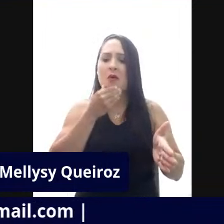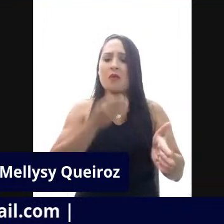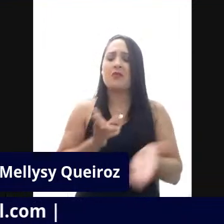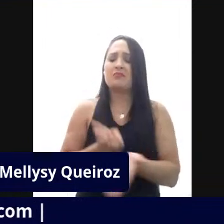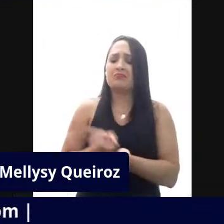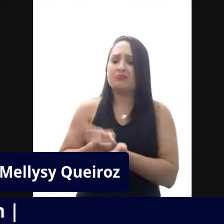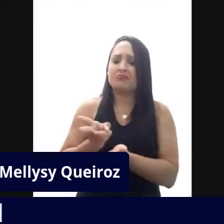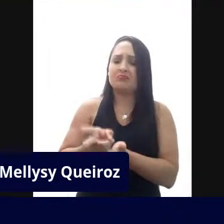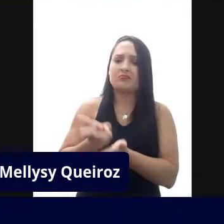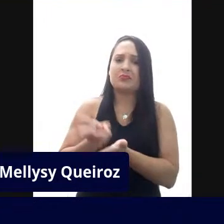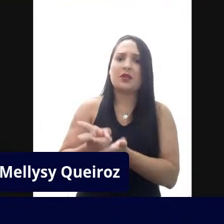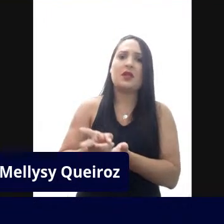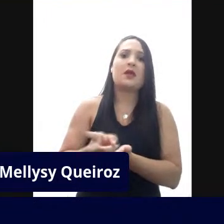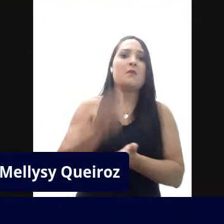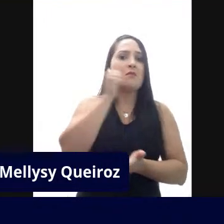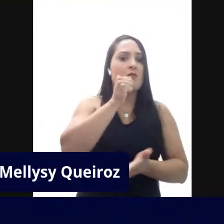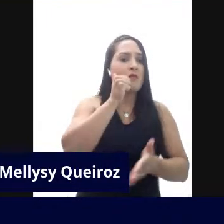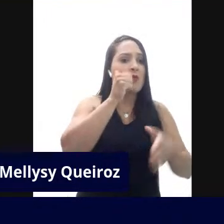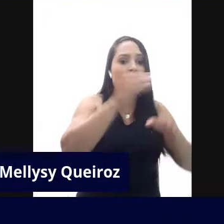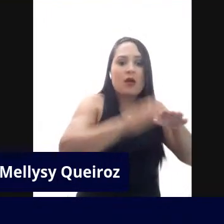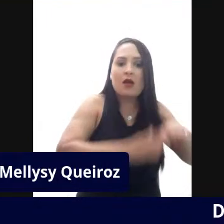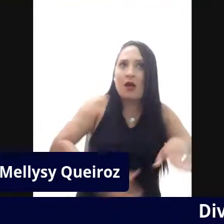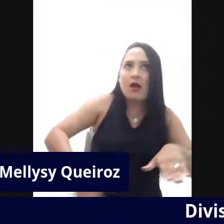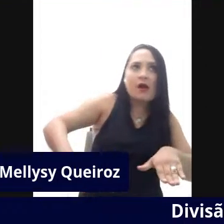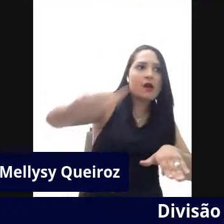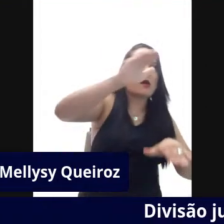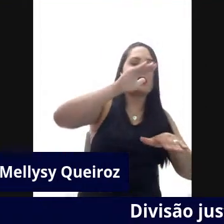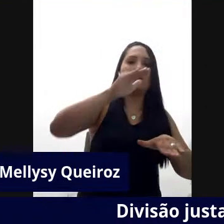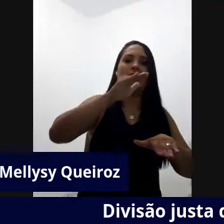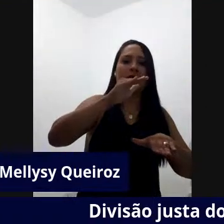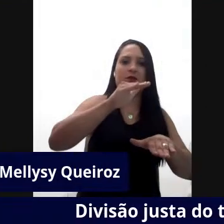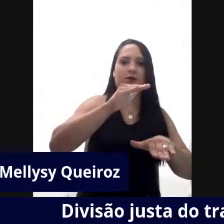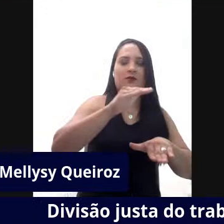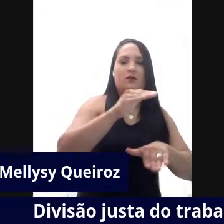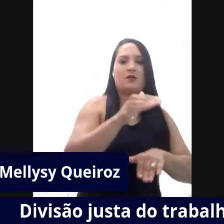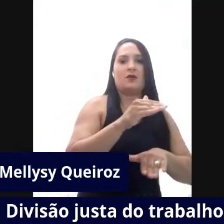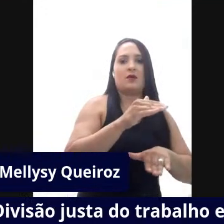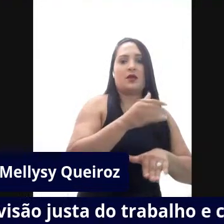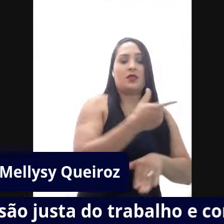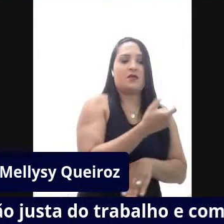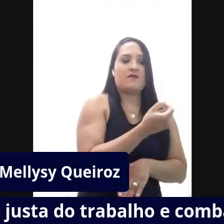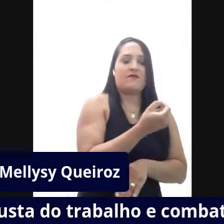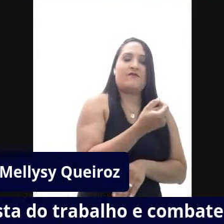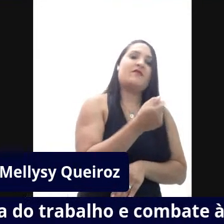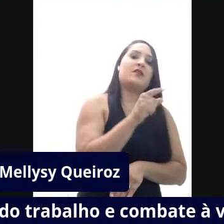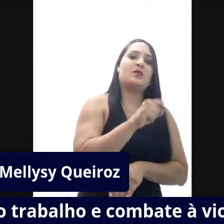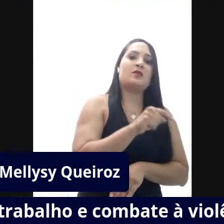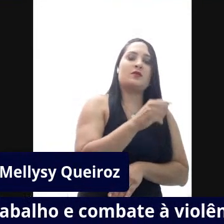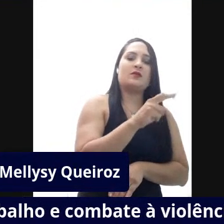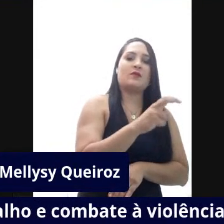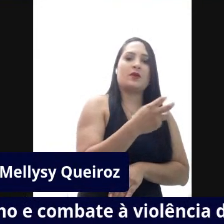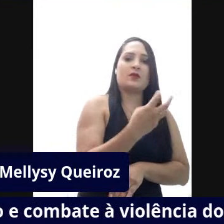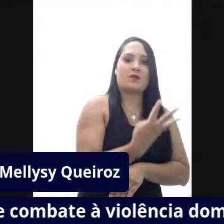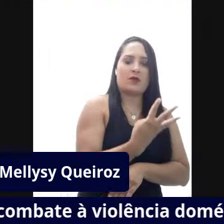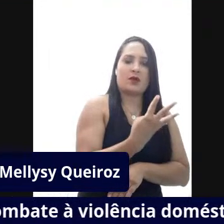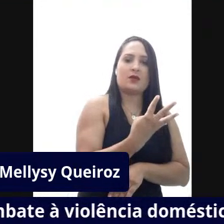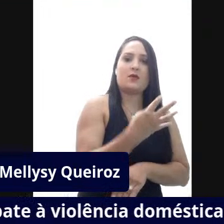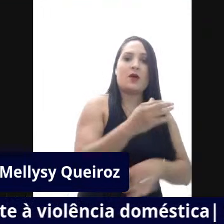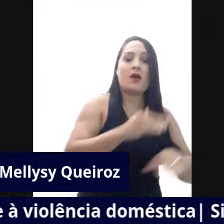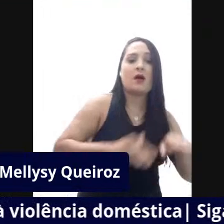aumentou significativamente de 20 horas e 54 para 21 e 44. Então, a gente